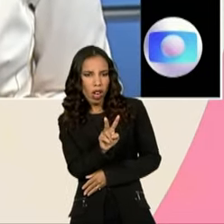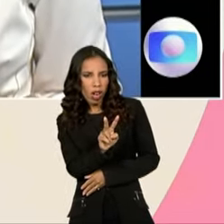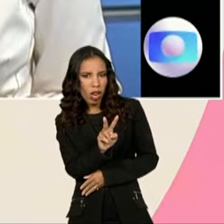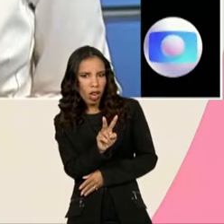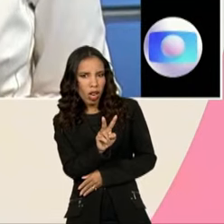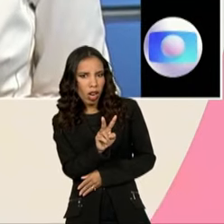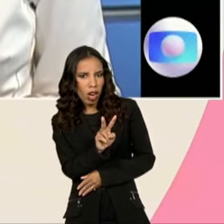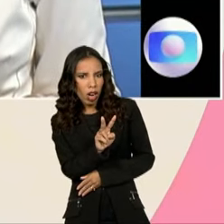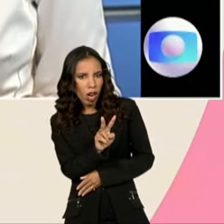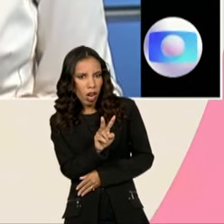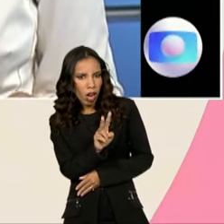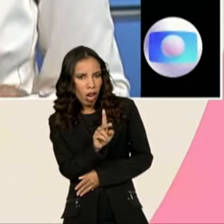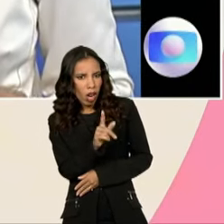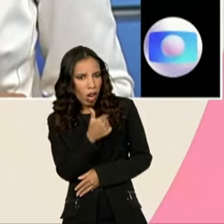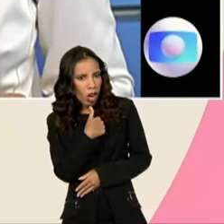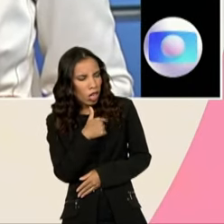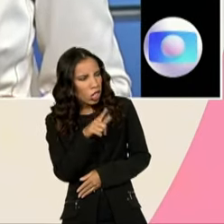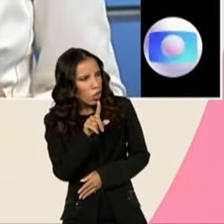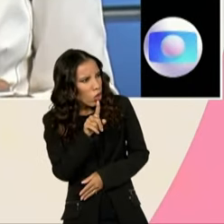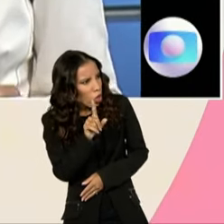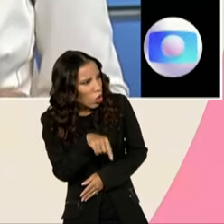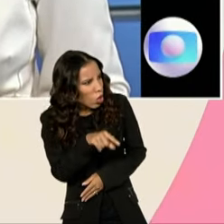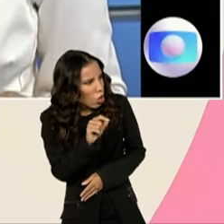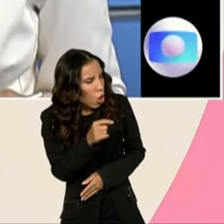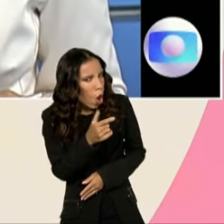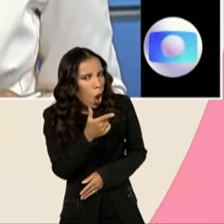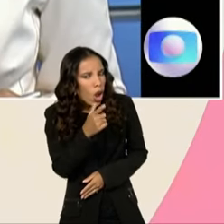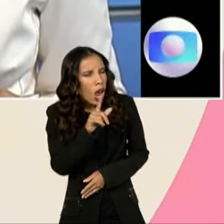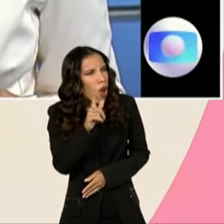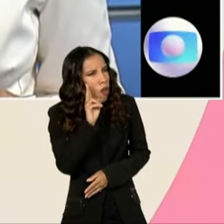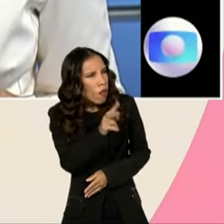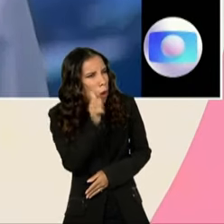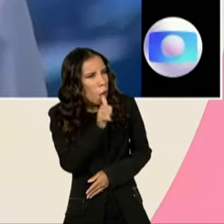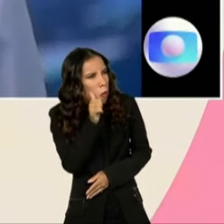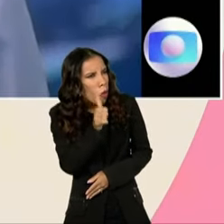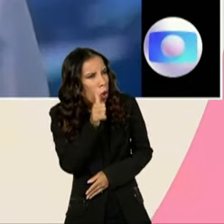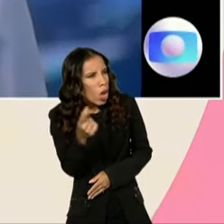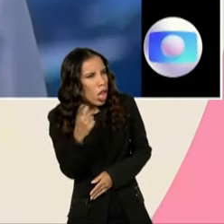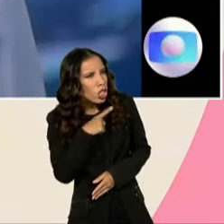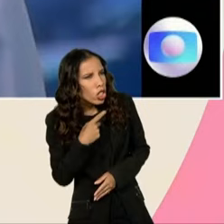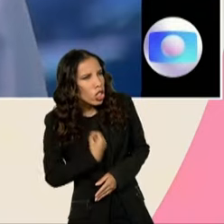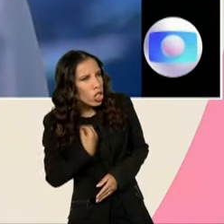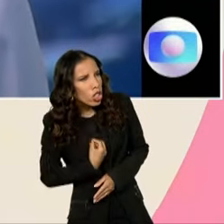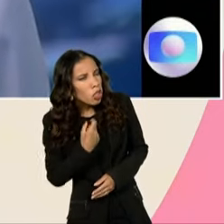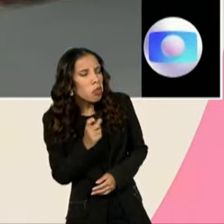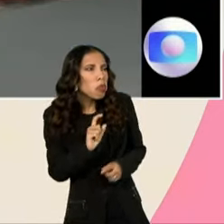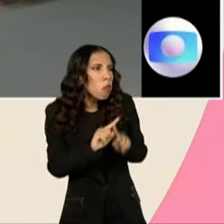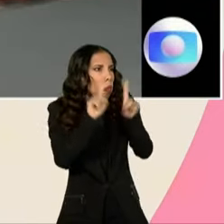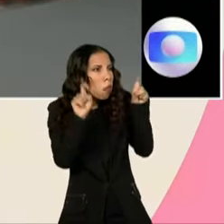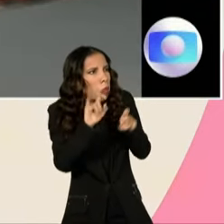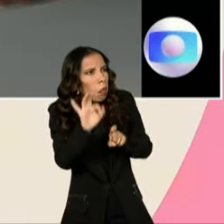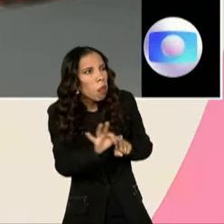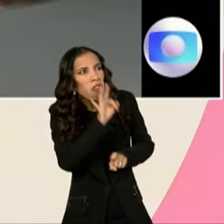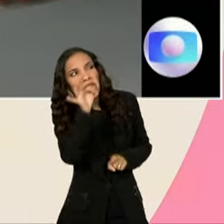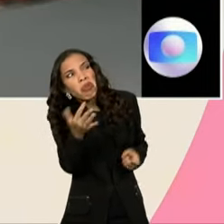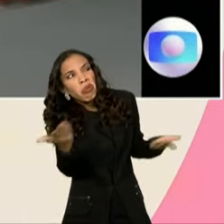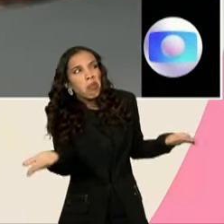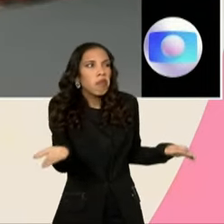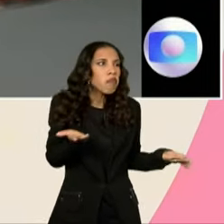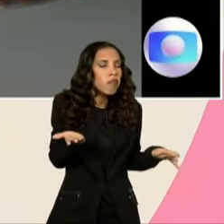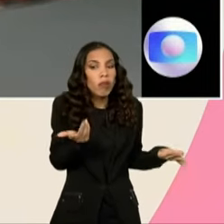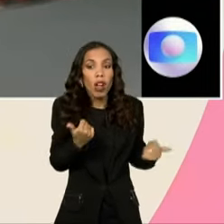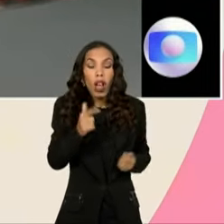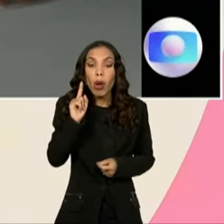titular do Jornal Nacional. Não pode ser um homem eu e uma mulher. Também. Então, que loucura, quem sabe um dia, né? E aí,